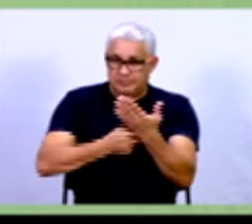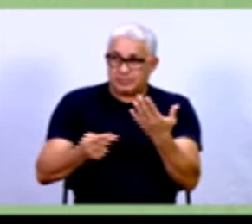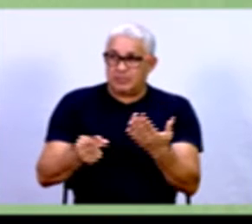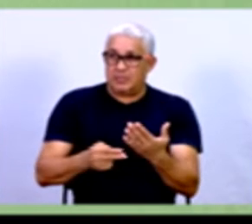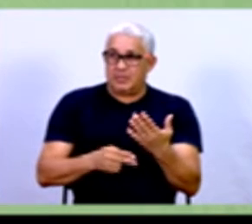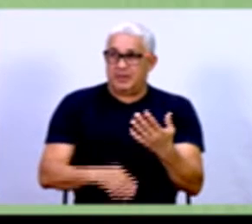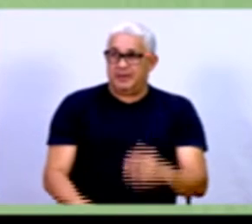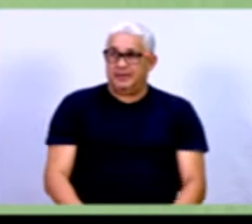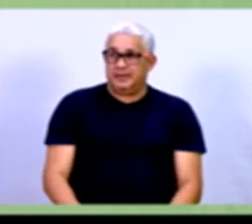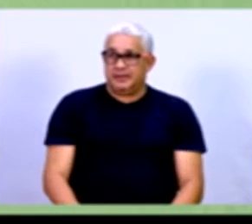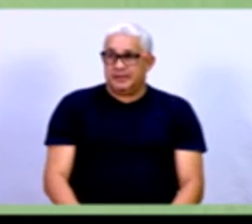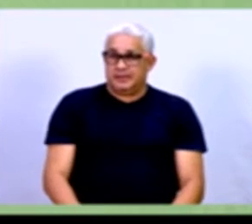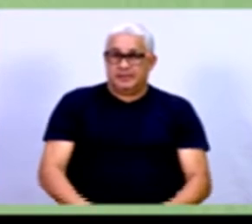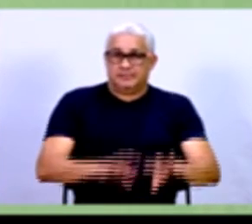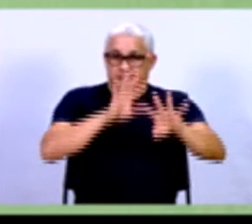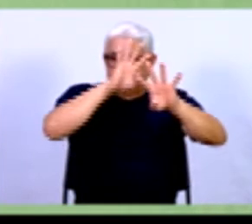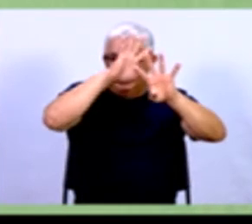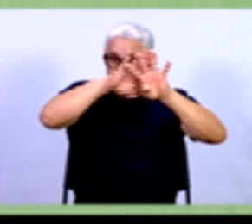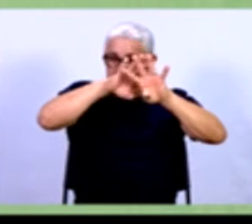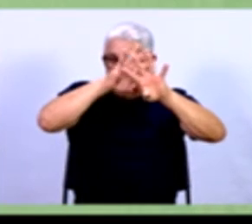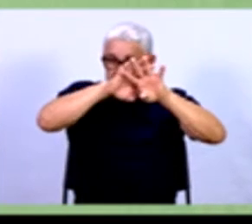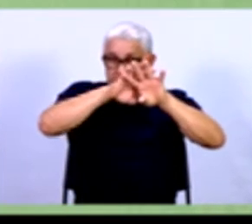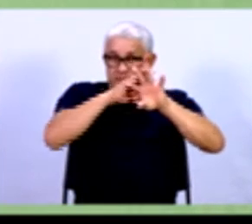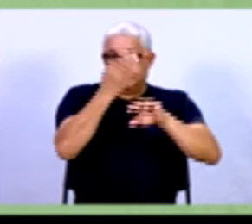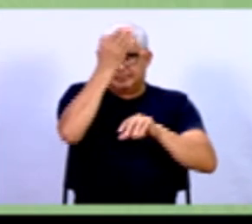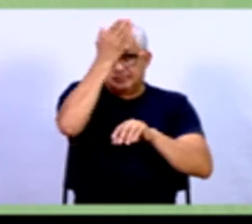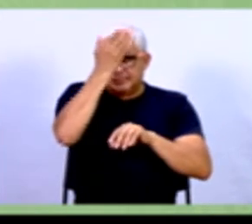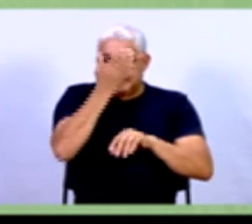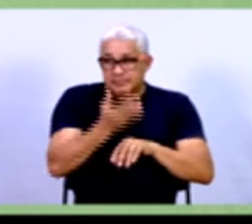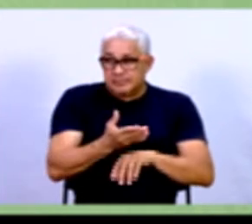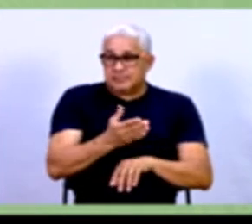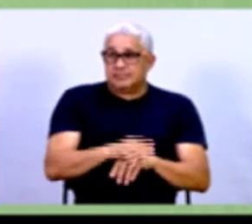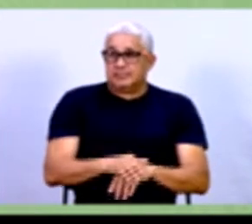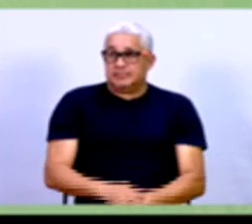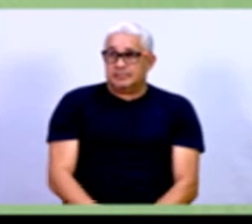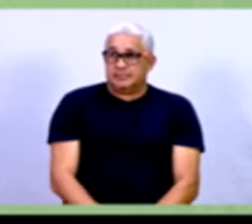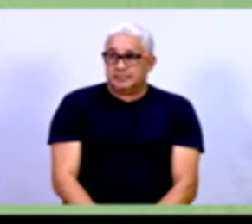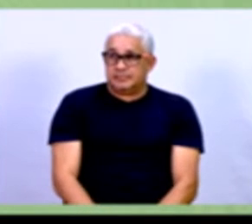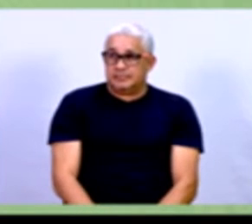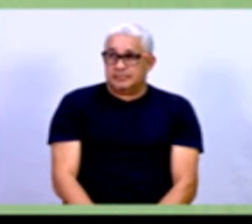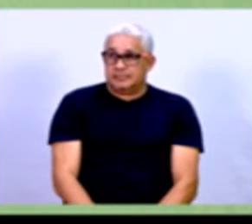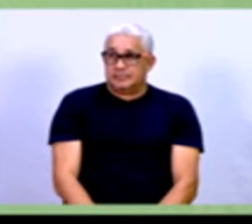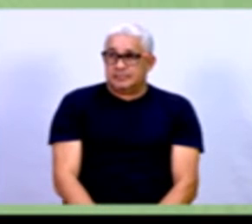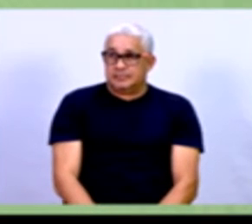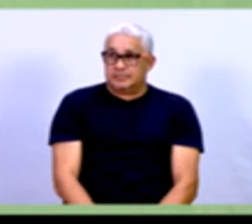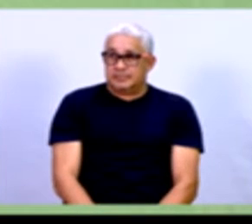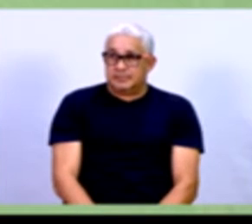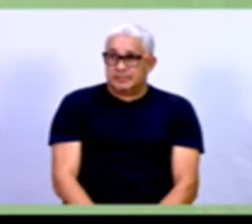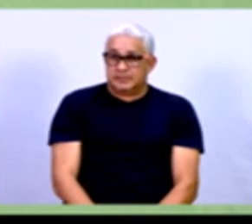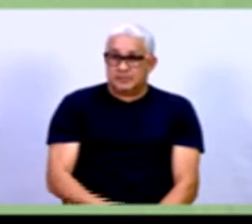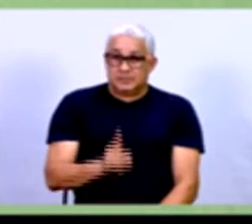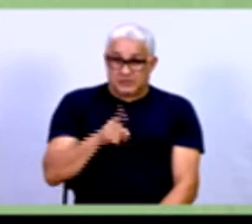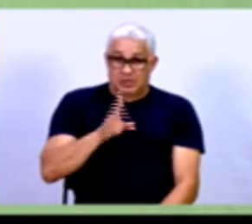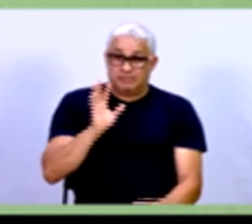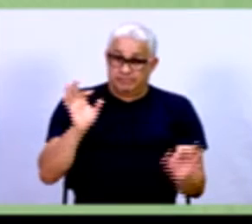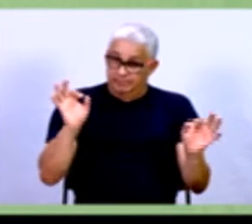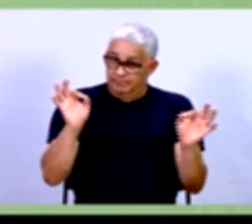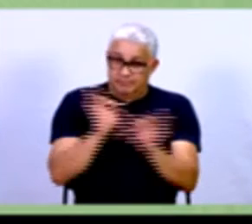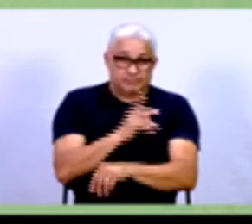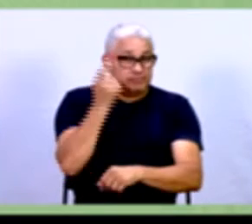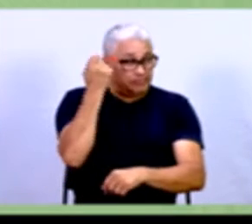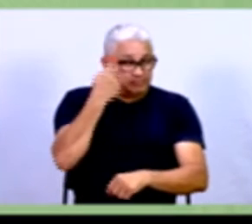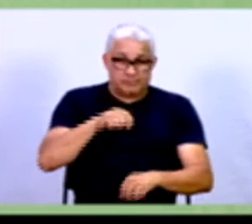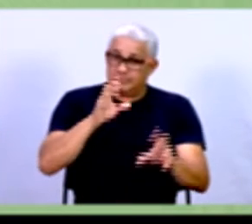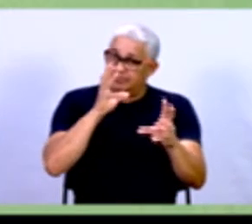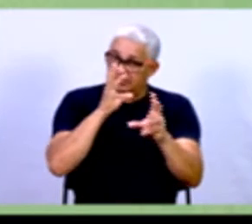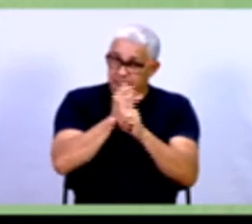do tamanho da amostra. Essa tabela, deixando bem claro que ela já é definida, tá? Não tem que fazer cálculo nenhum,